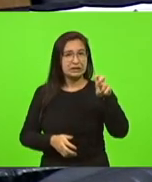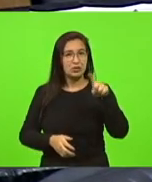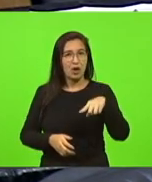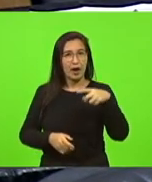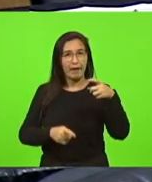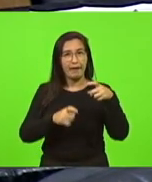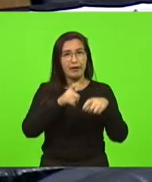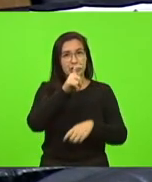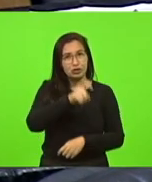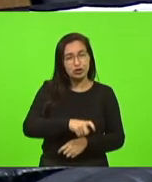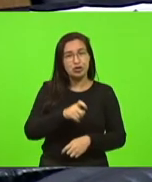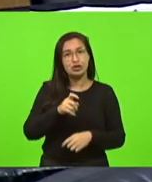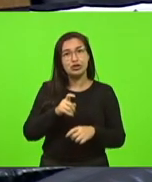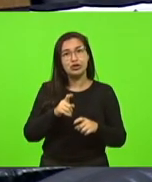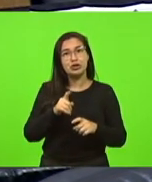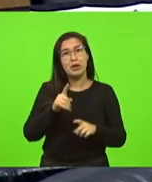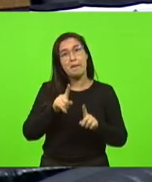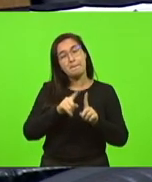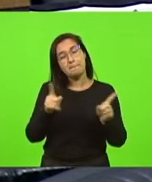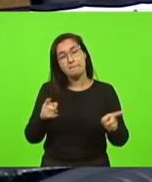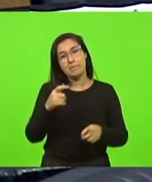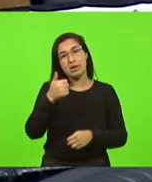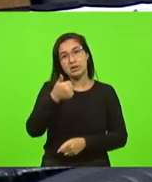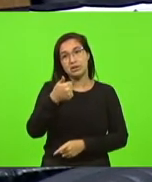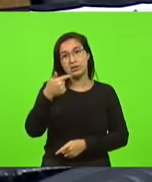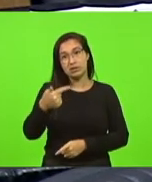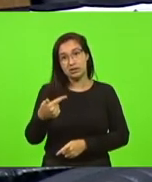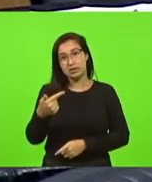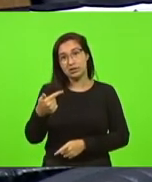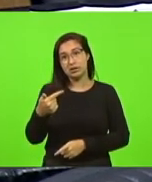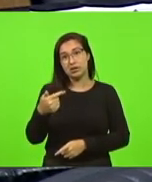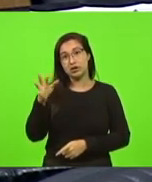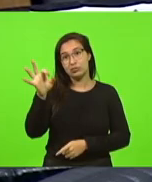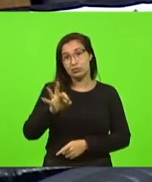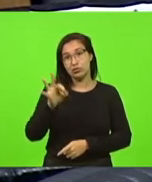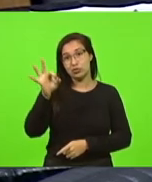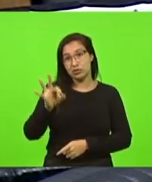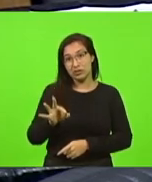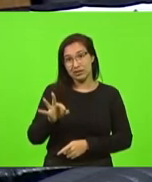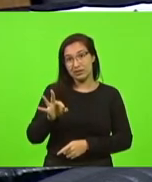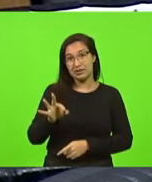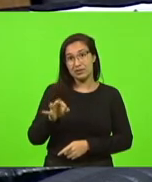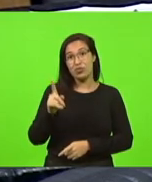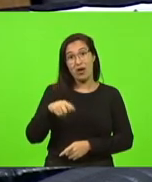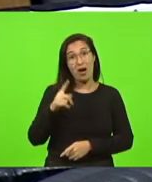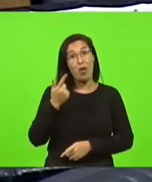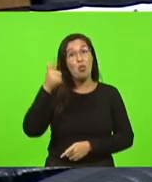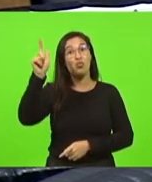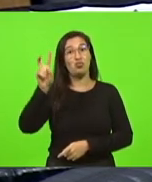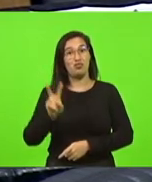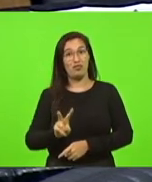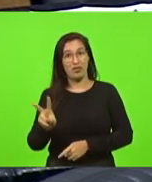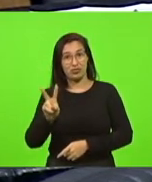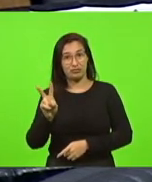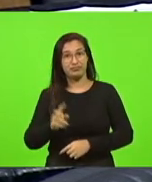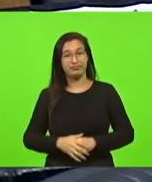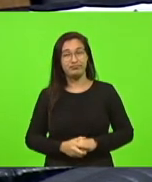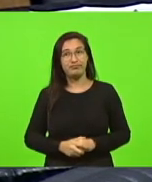17% em cima de 20 é outro valor. Então, a receita do Estado está extremamente...